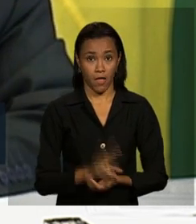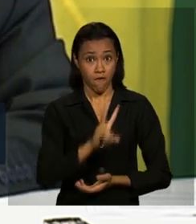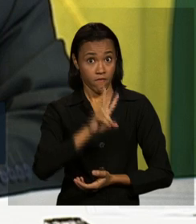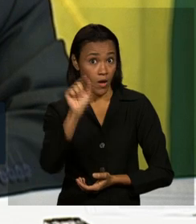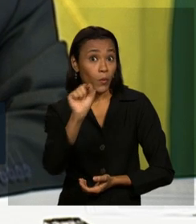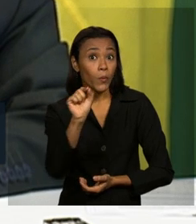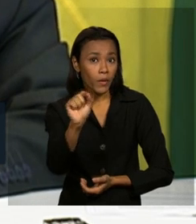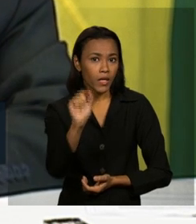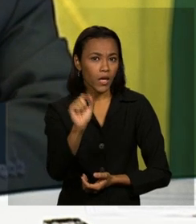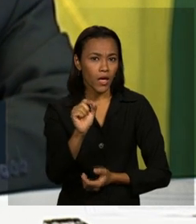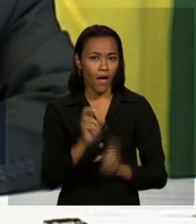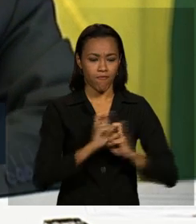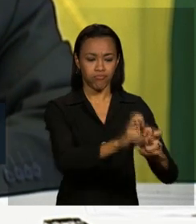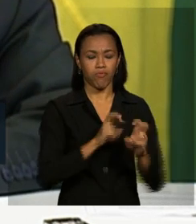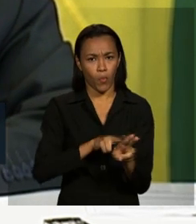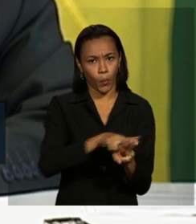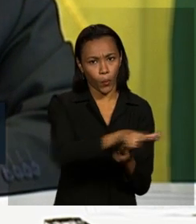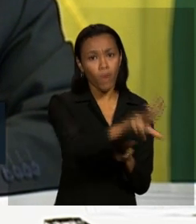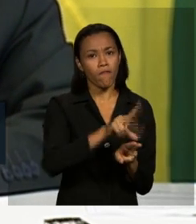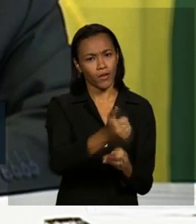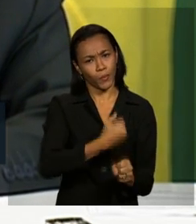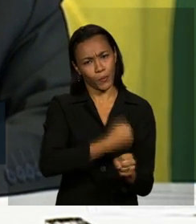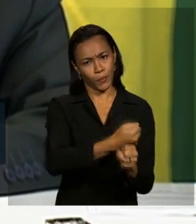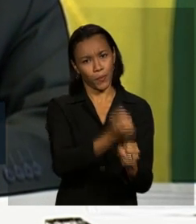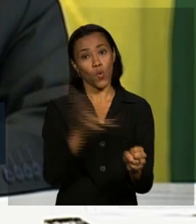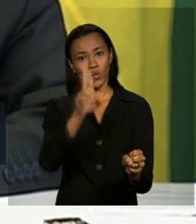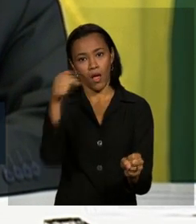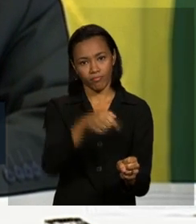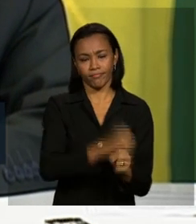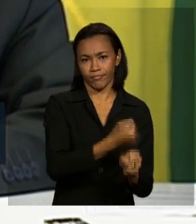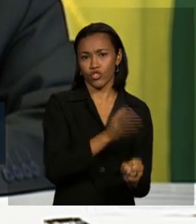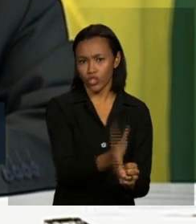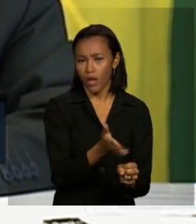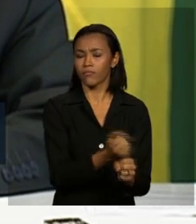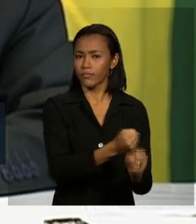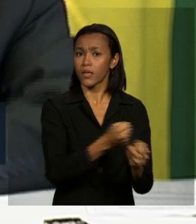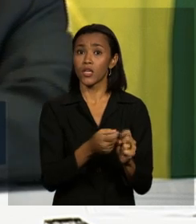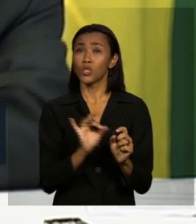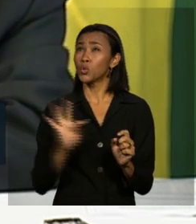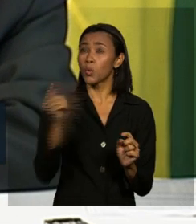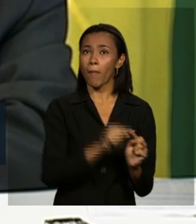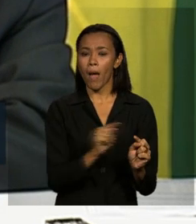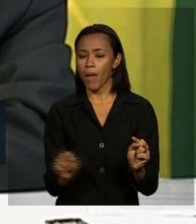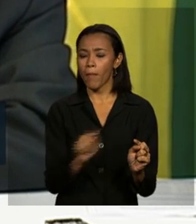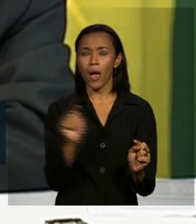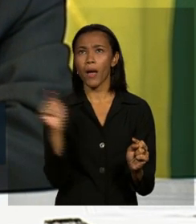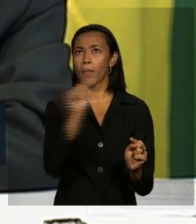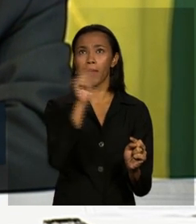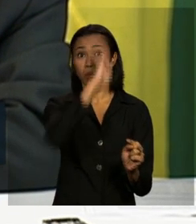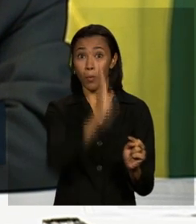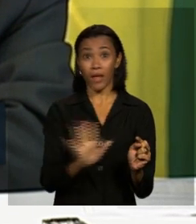recorrer à ferrovia que estamos construindo toda a ligação do Brasil